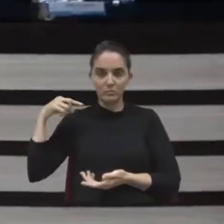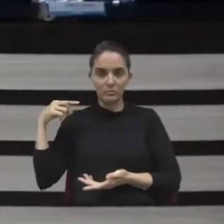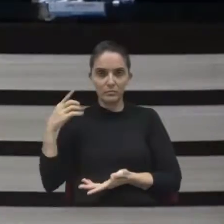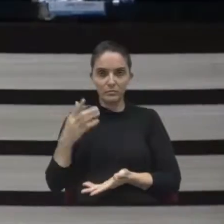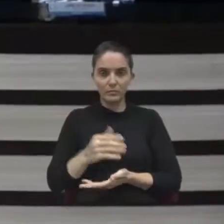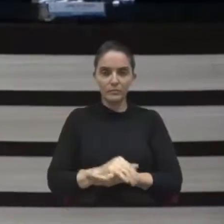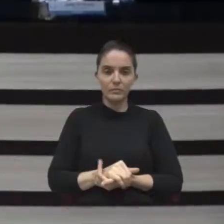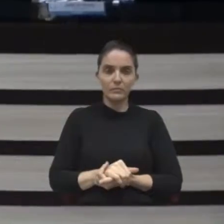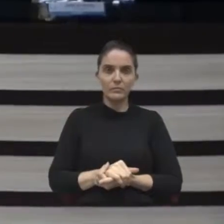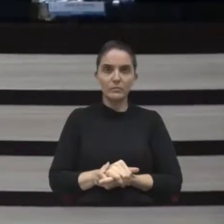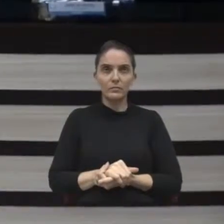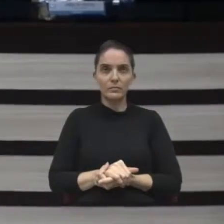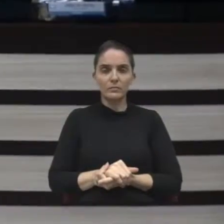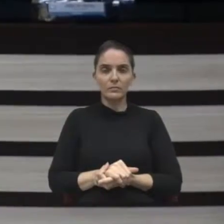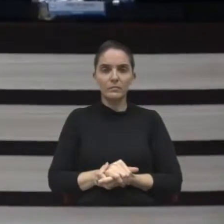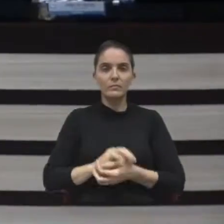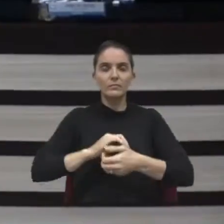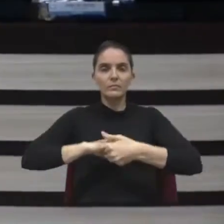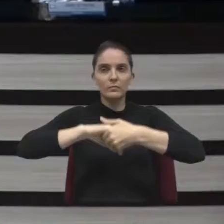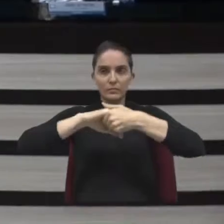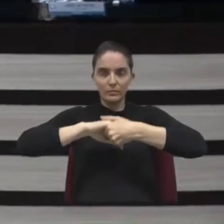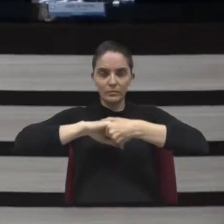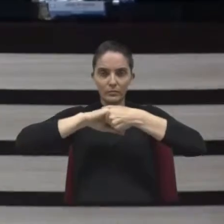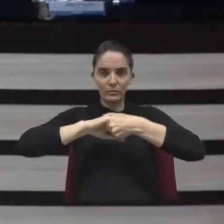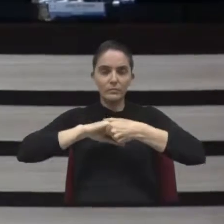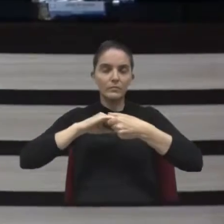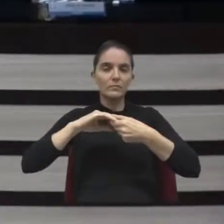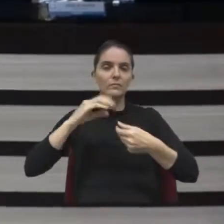Me levanto para parabenizar o doutor Marcelo Rossi.